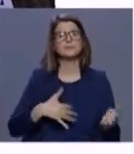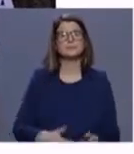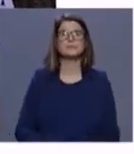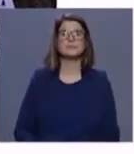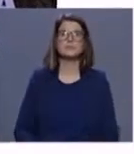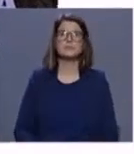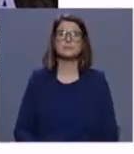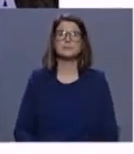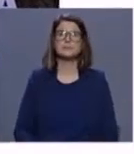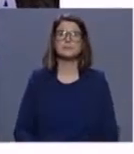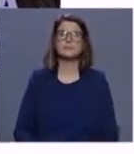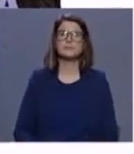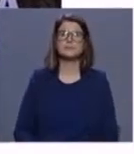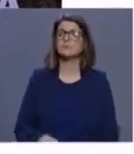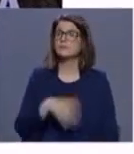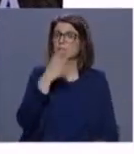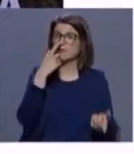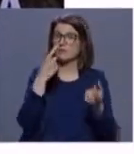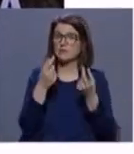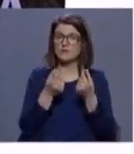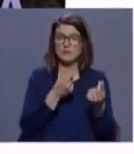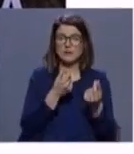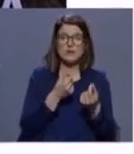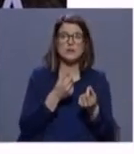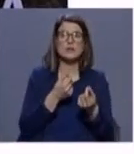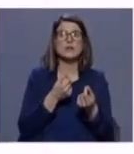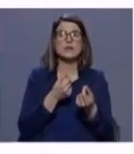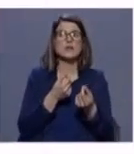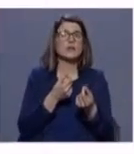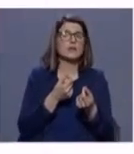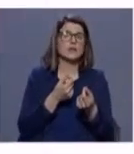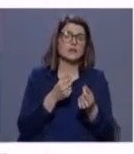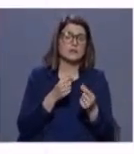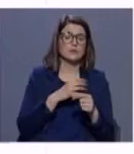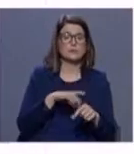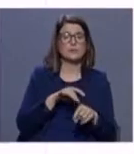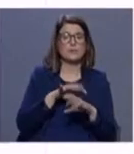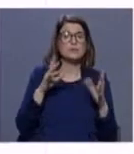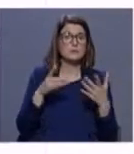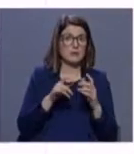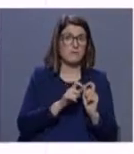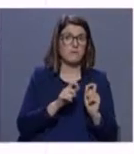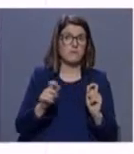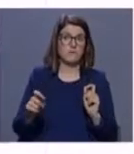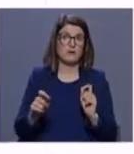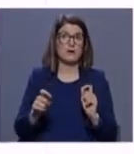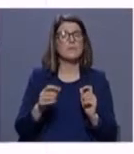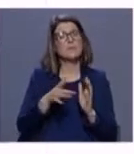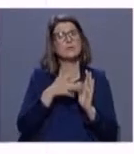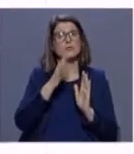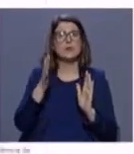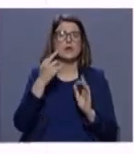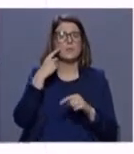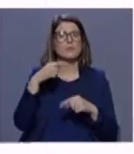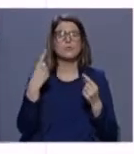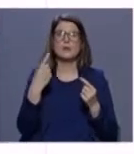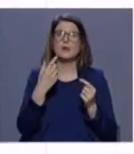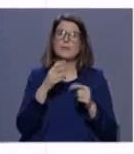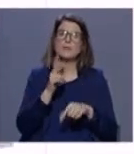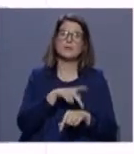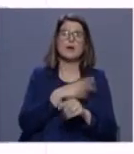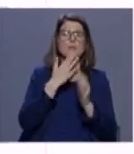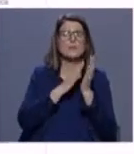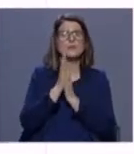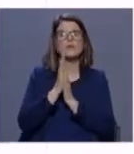À imagem de outras iniciativas durante o período de pandemia, a Biblioteca Pública de Ponta Delgada leva à sua casa um